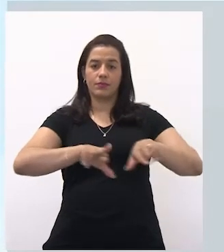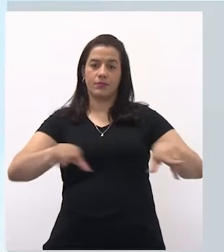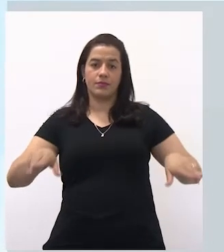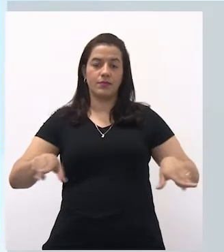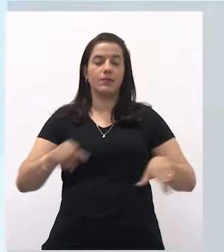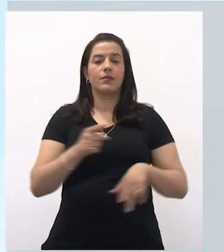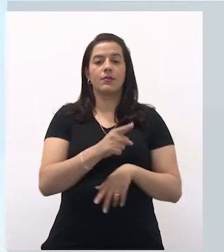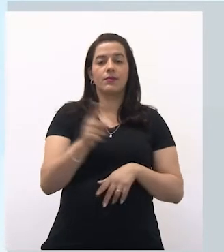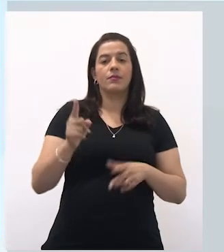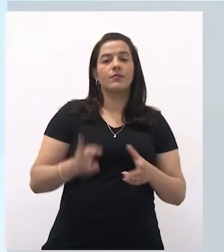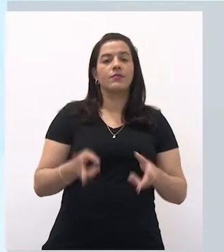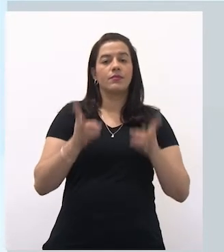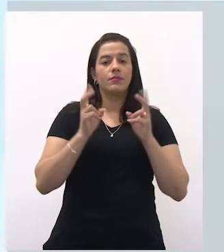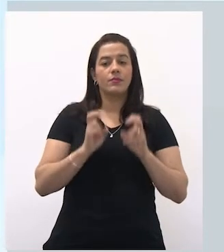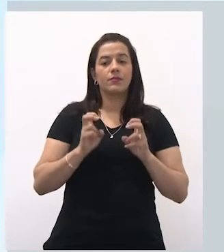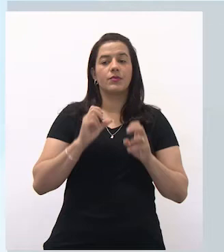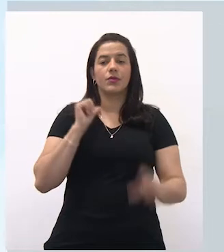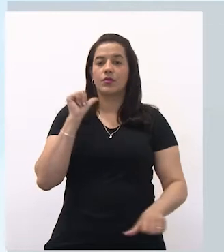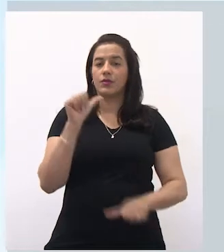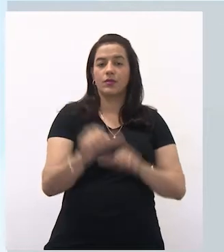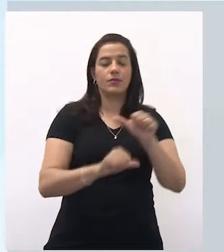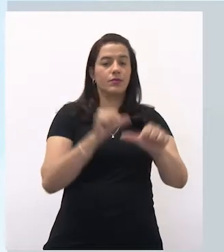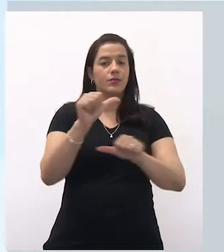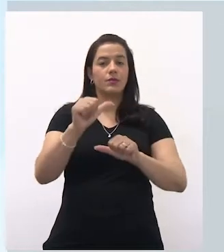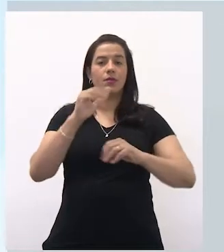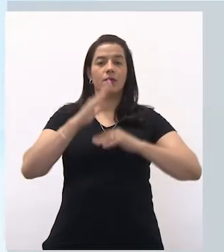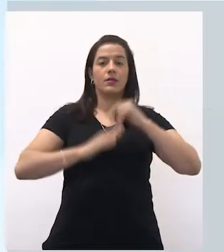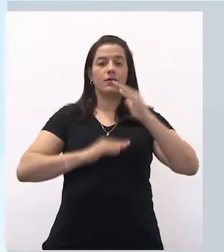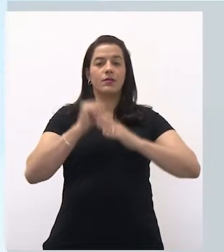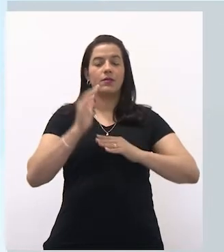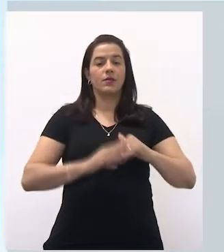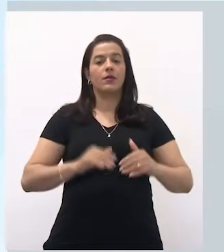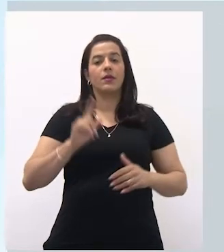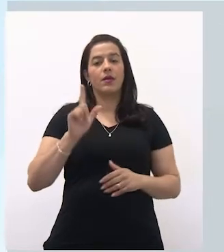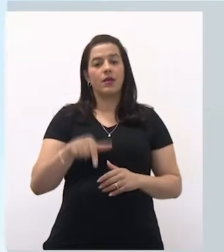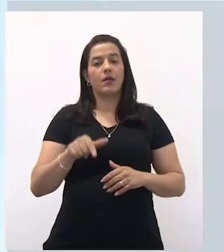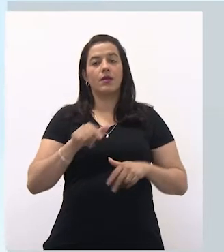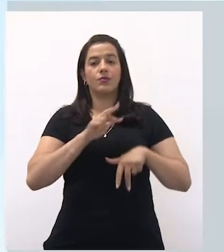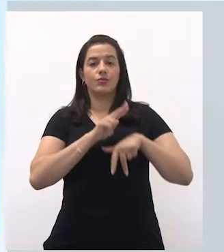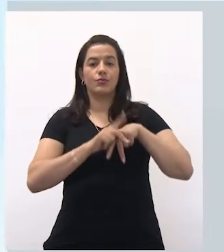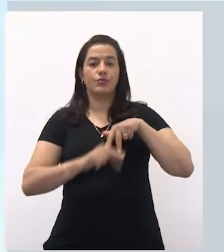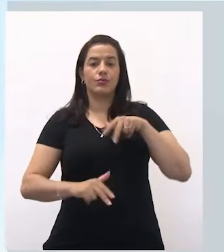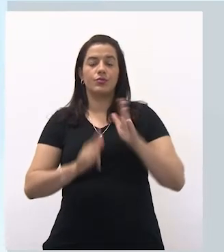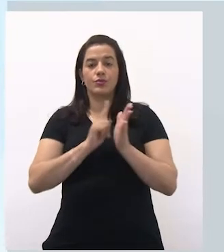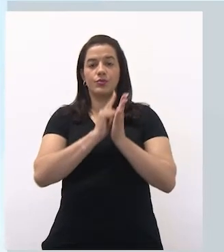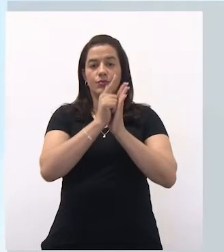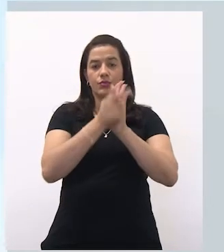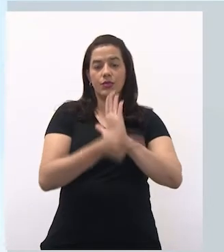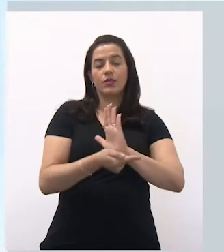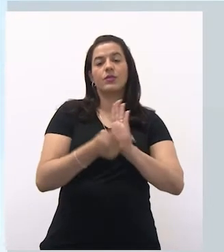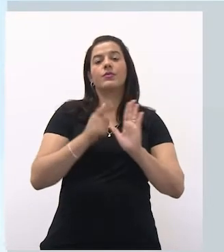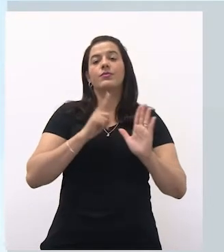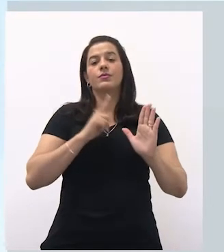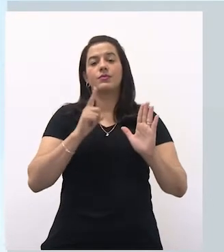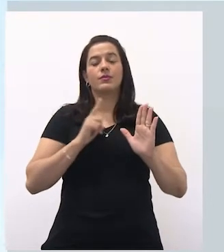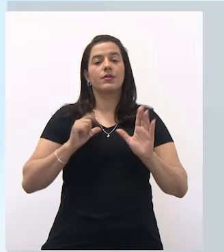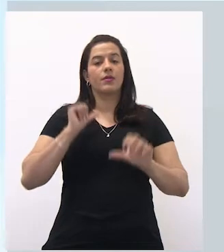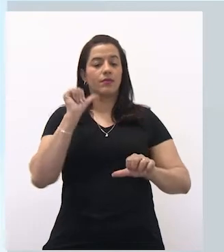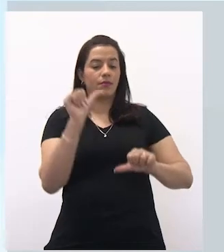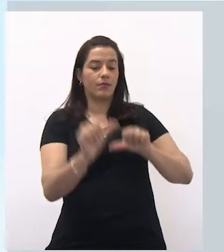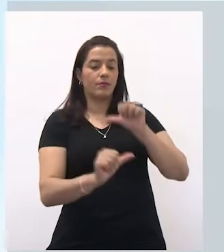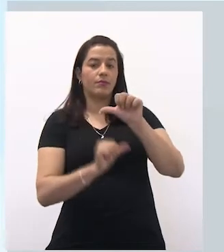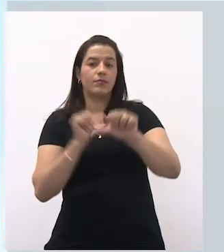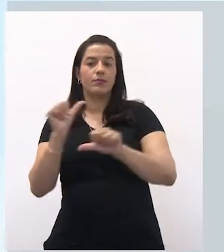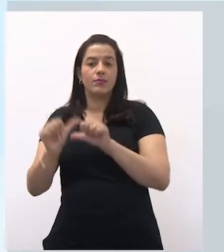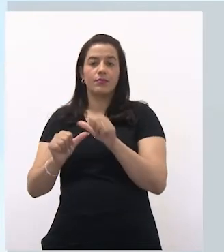que o que vai alterar nessa habilidade são os gêneros textuais, né? São os gêneros textuais que vão mudando